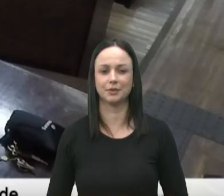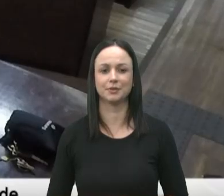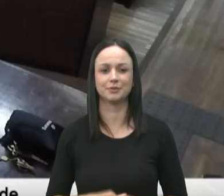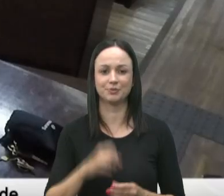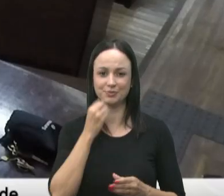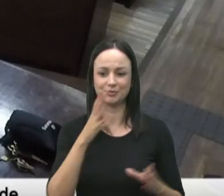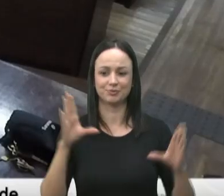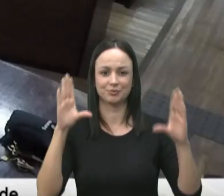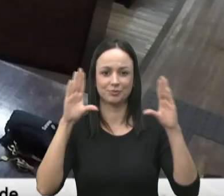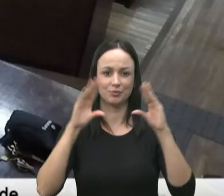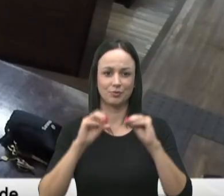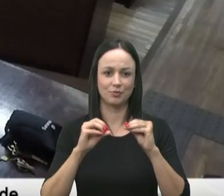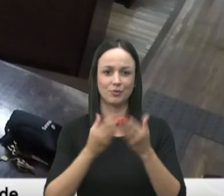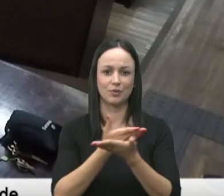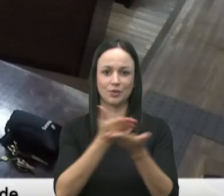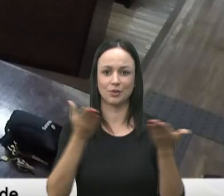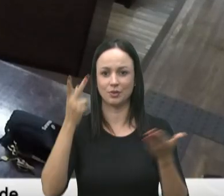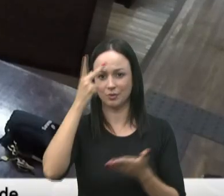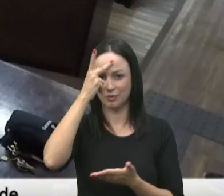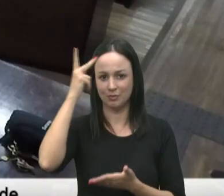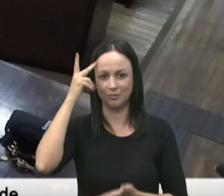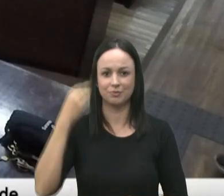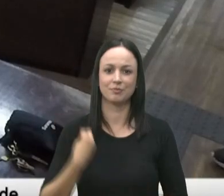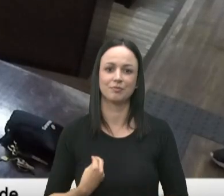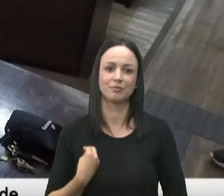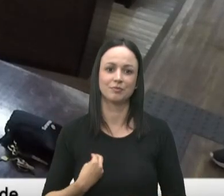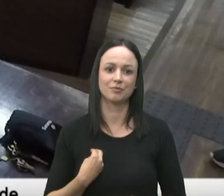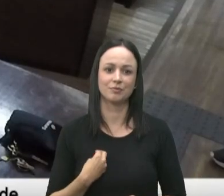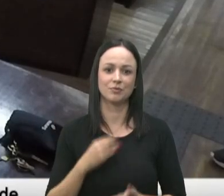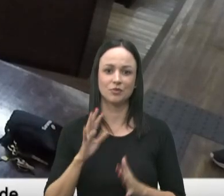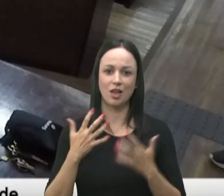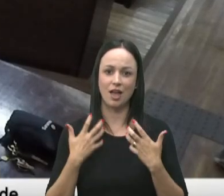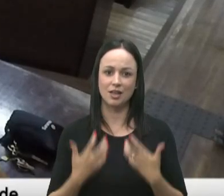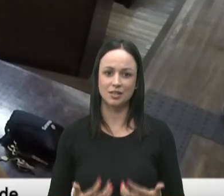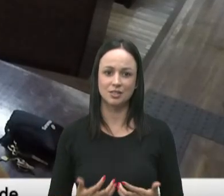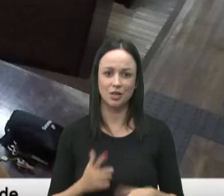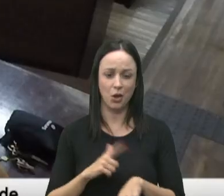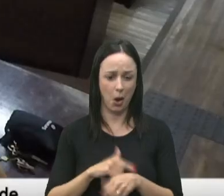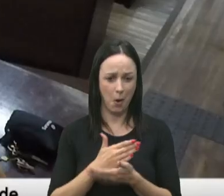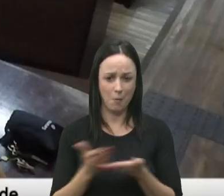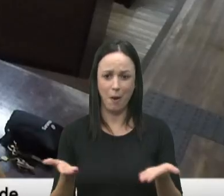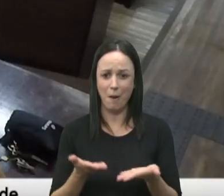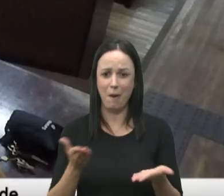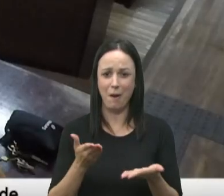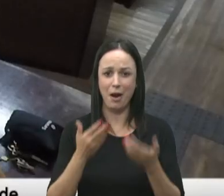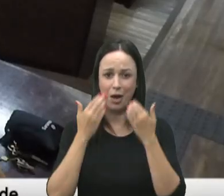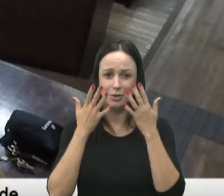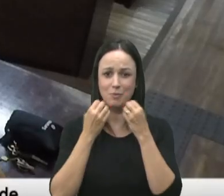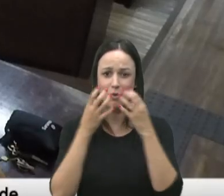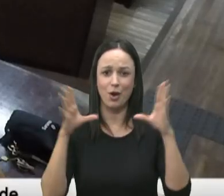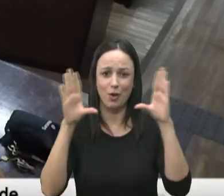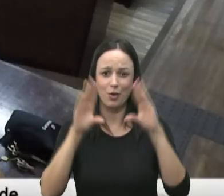noite a todas as pessoas presentes. Vocês já estão cansados, mal começou a audiência. Boa noite, pessoal.